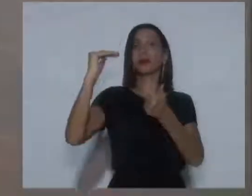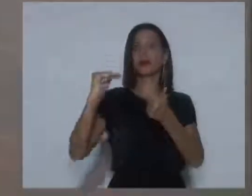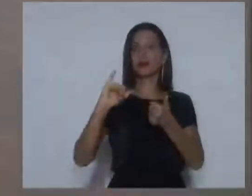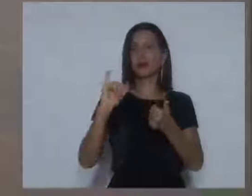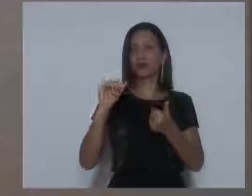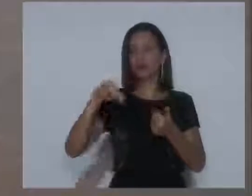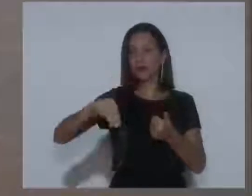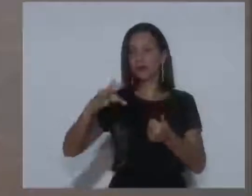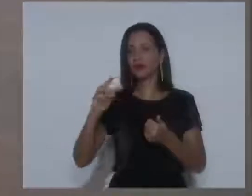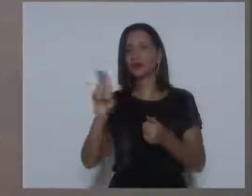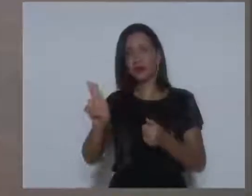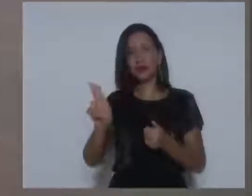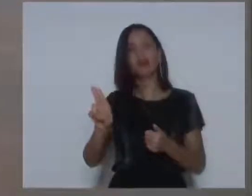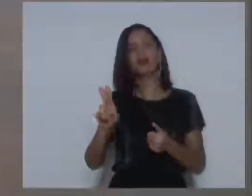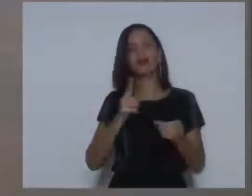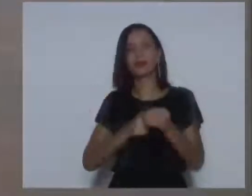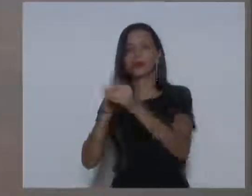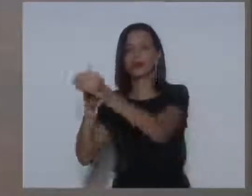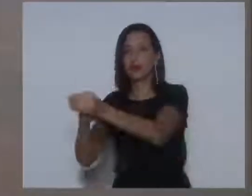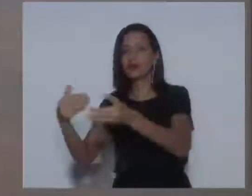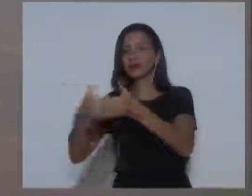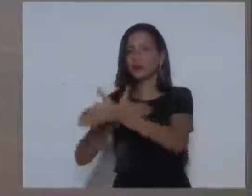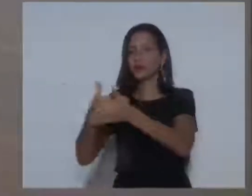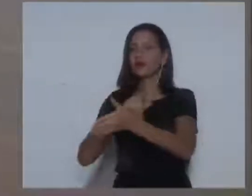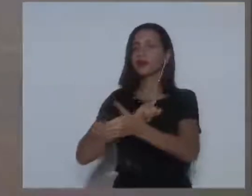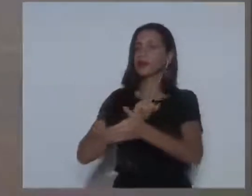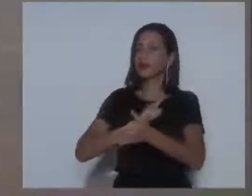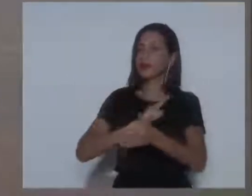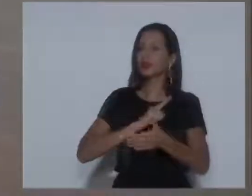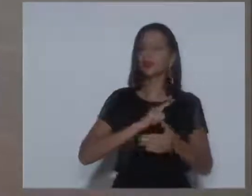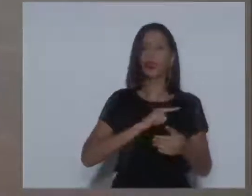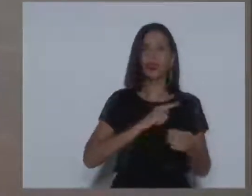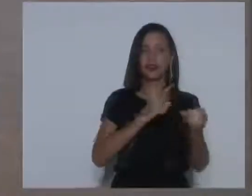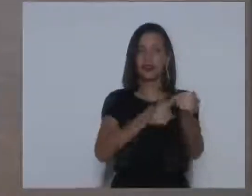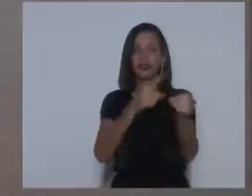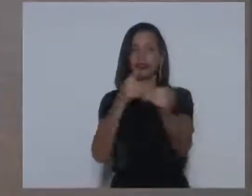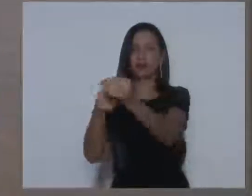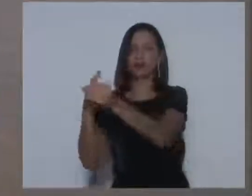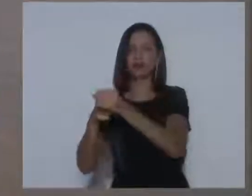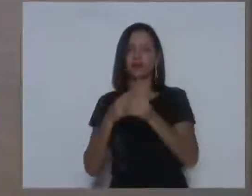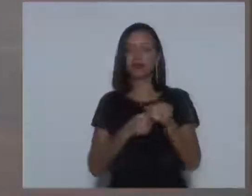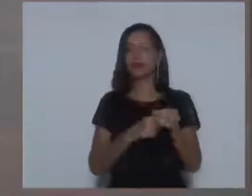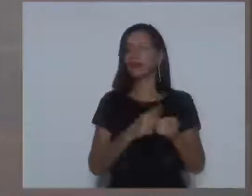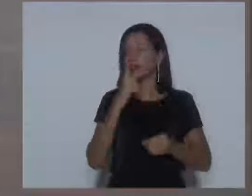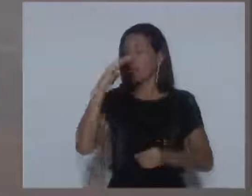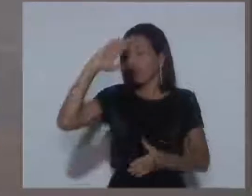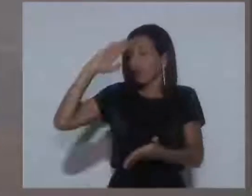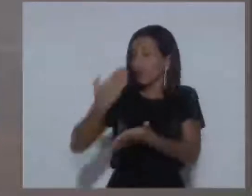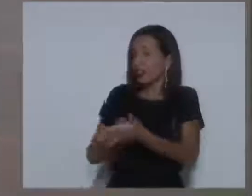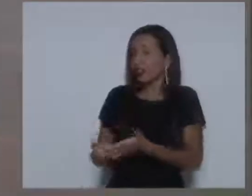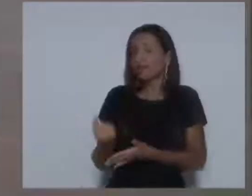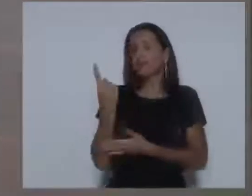MTU e do transporte coletivo intermunicipal foi completamente absurdo,